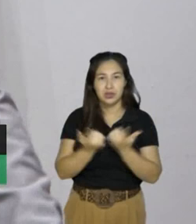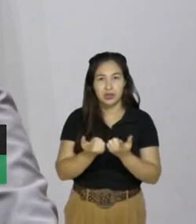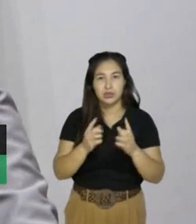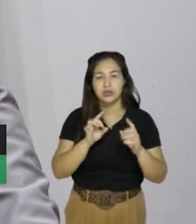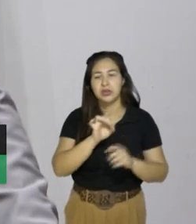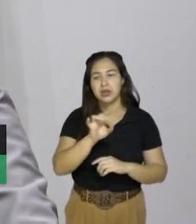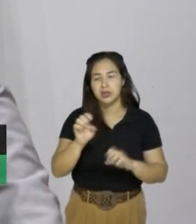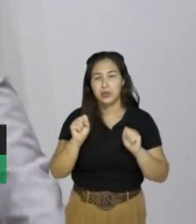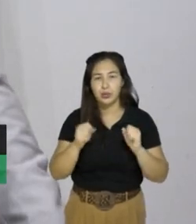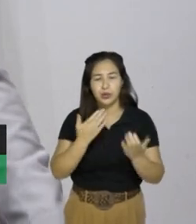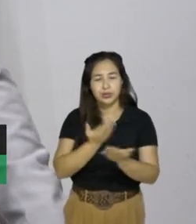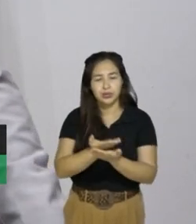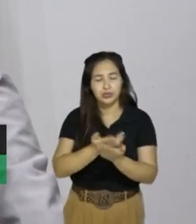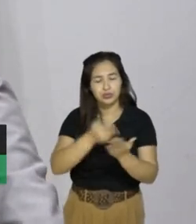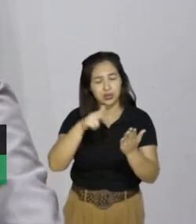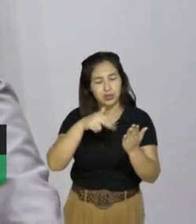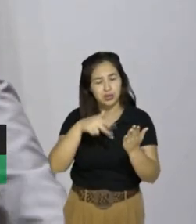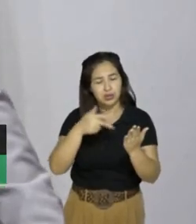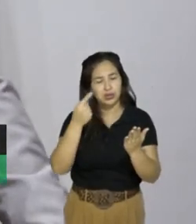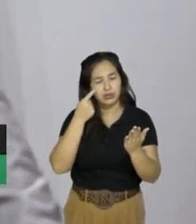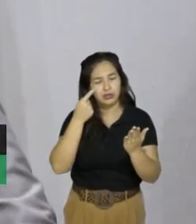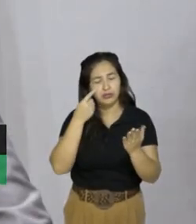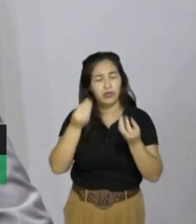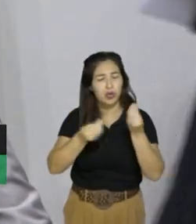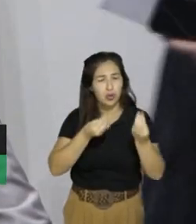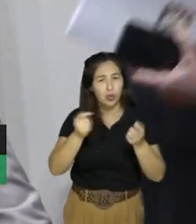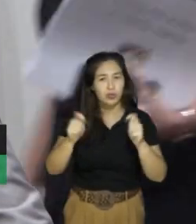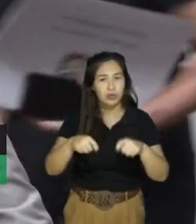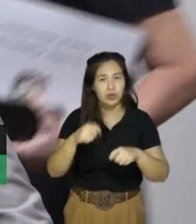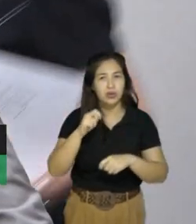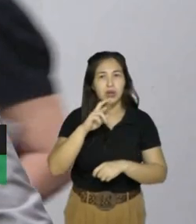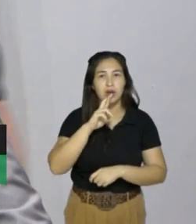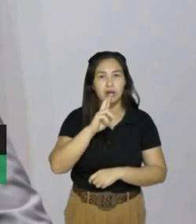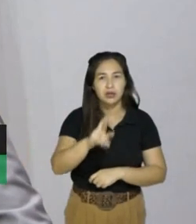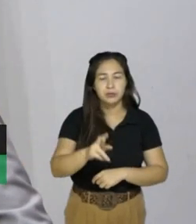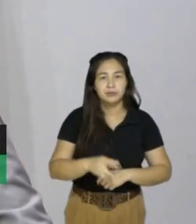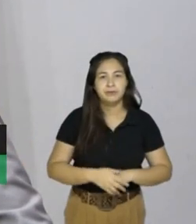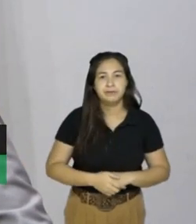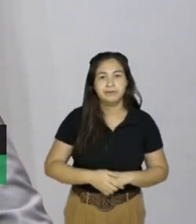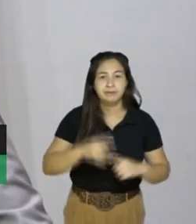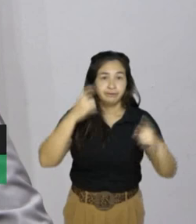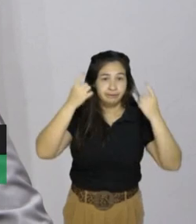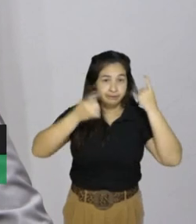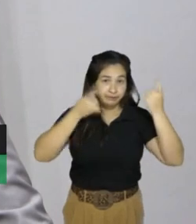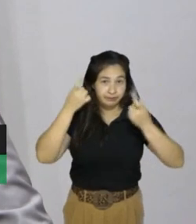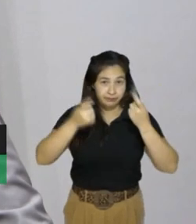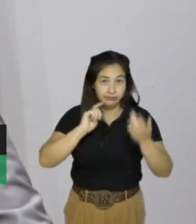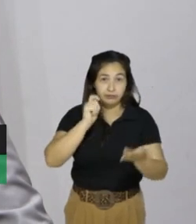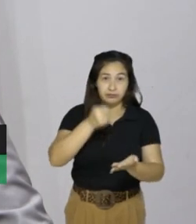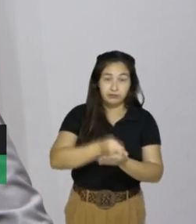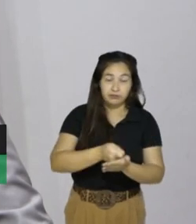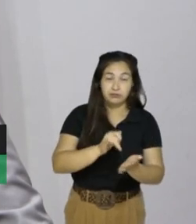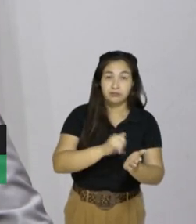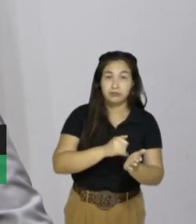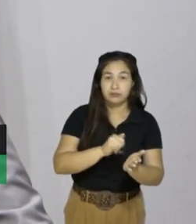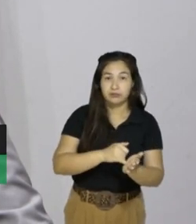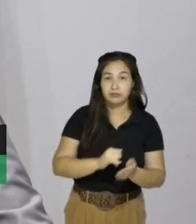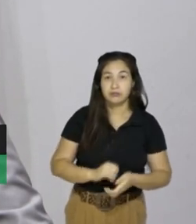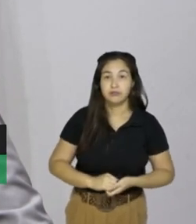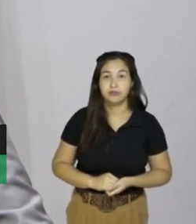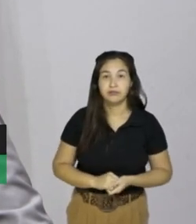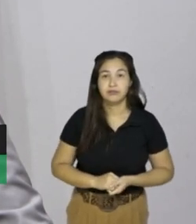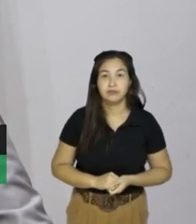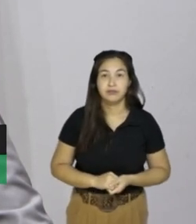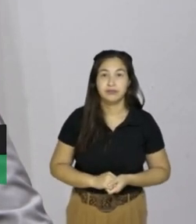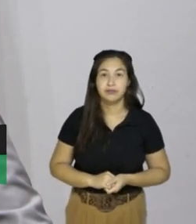braço emitir a sua opinião sempre preocupado com pagador de impostos tá